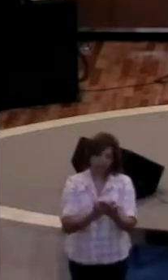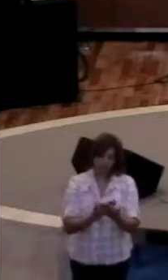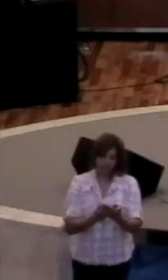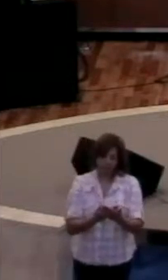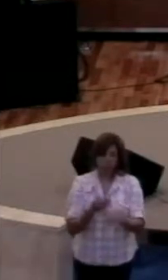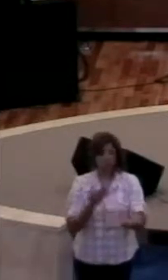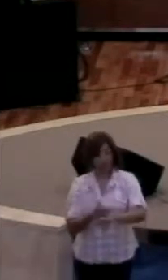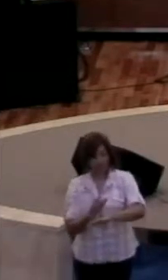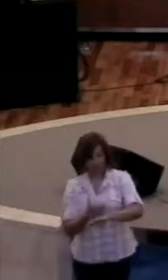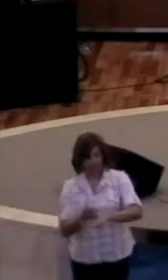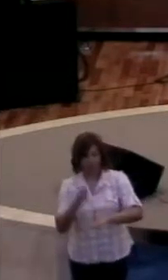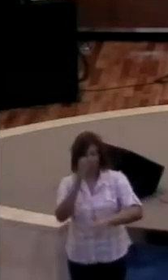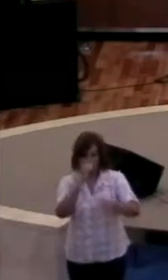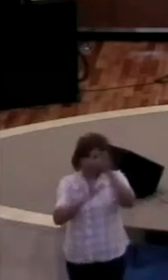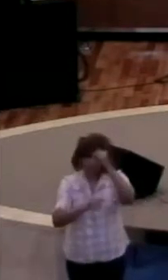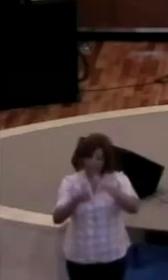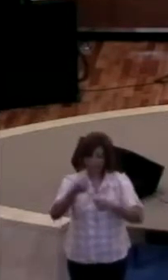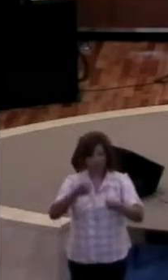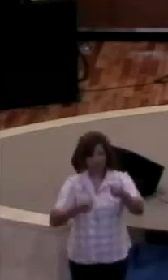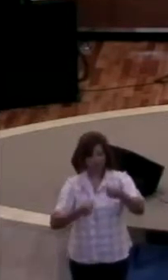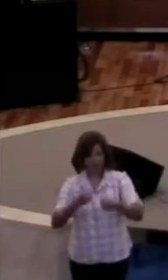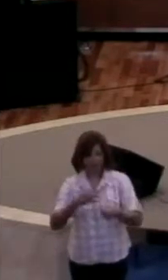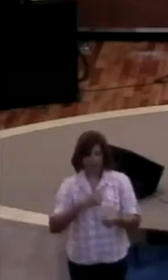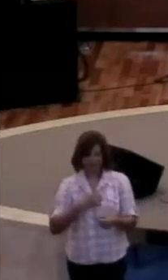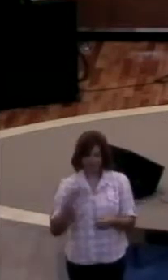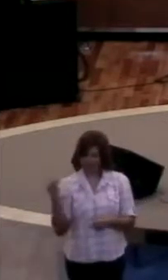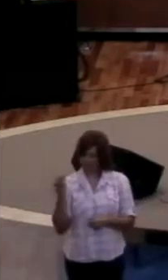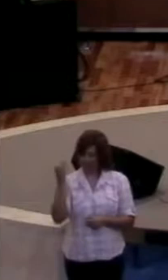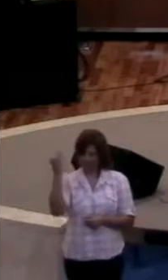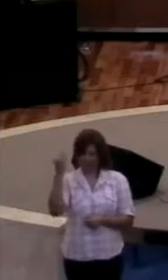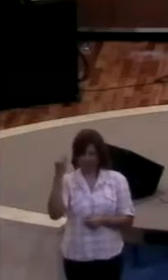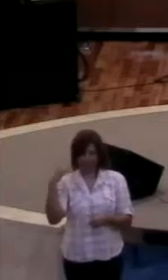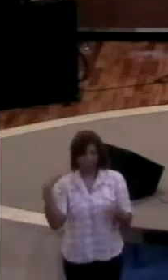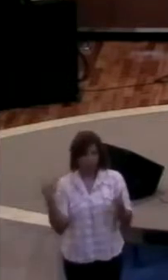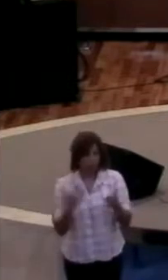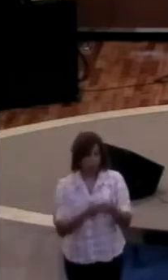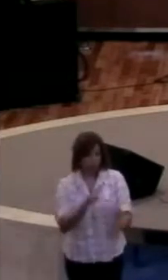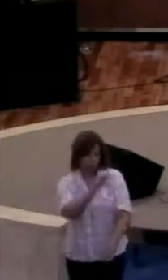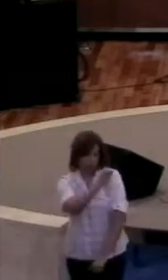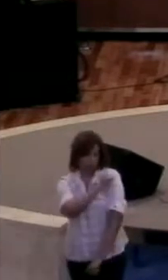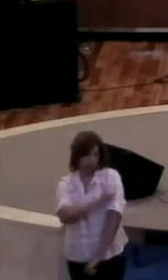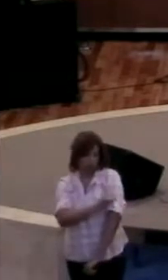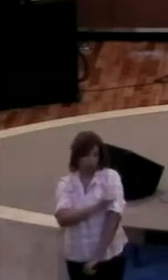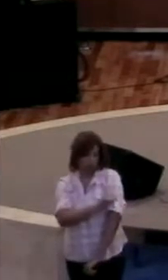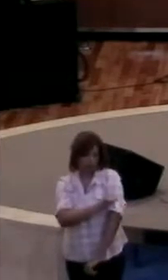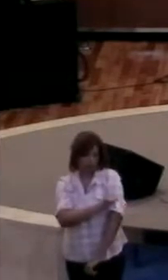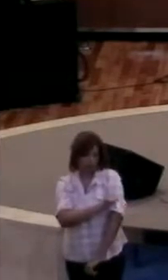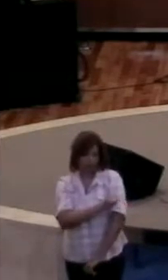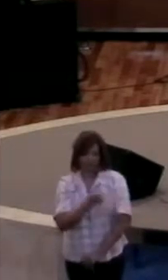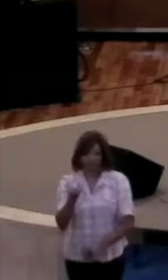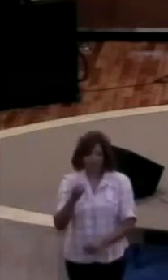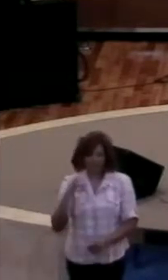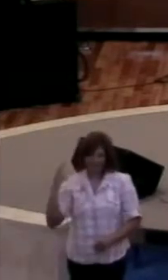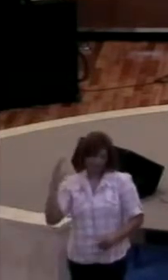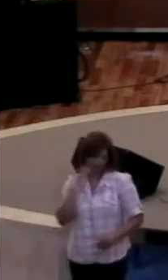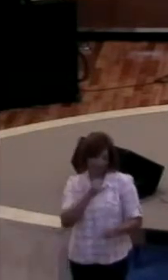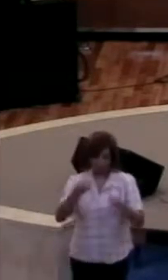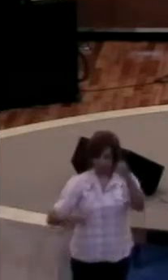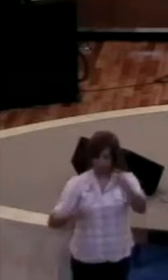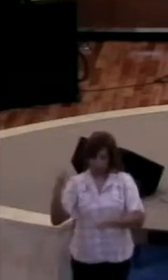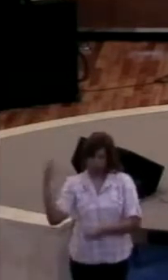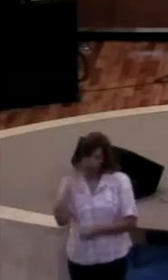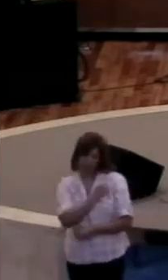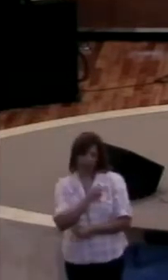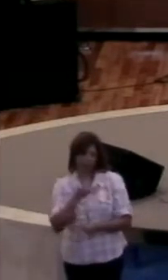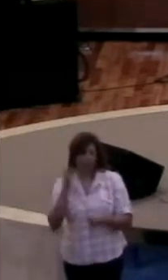você começou a aprender a dirigir, você não se sentia importante? Todo aluno de autoescola quer correr na primeira aula, e pensa que